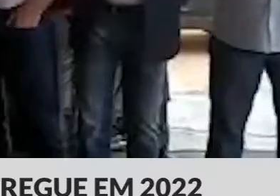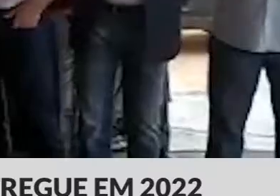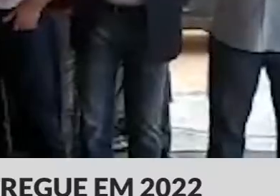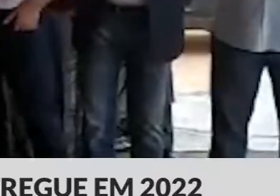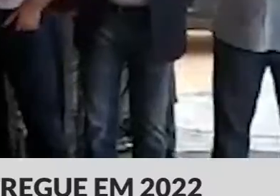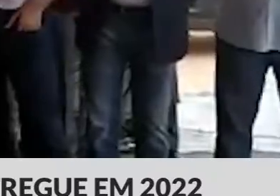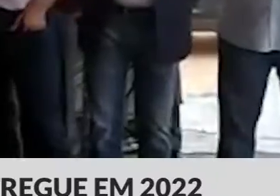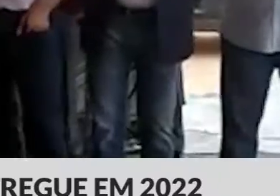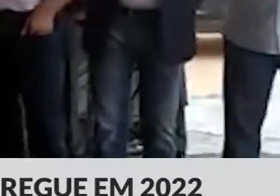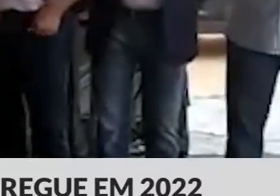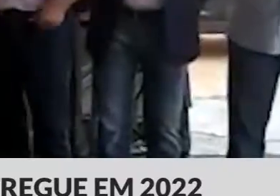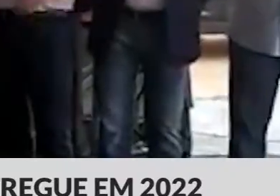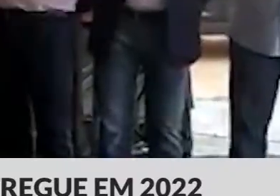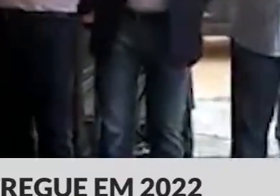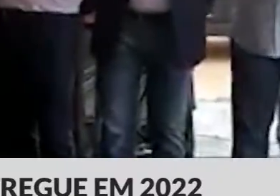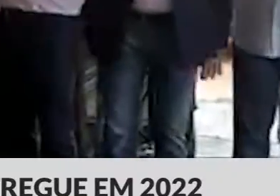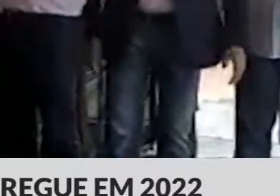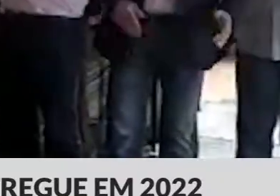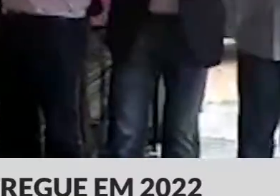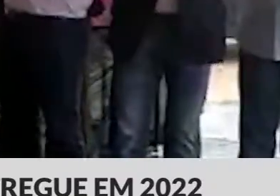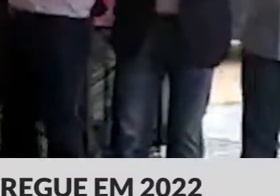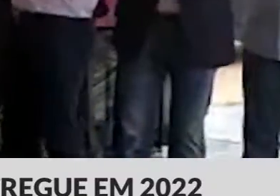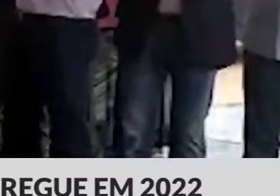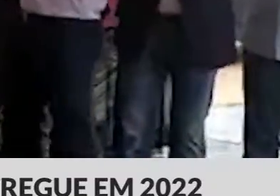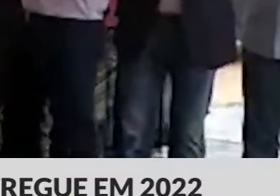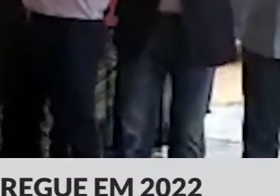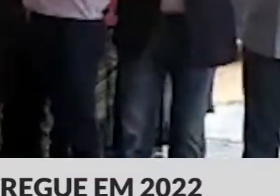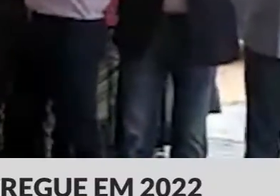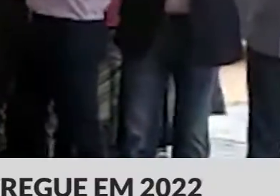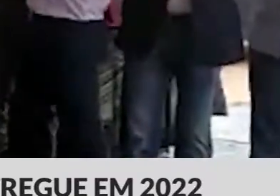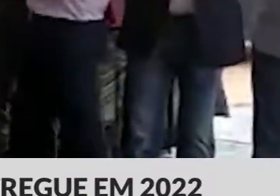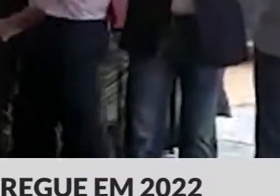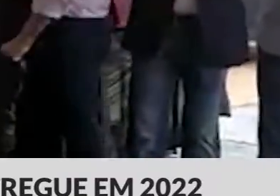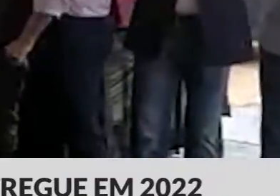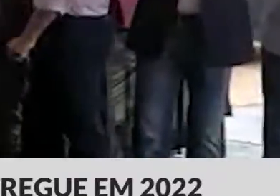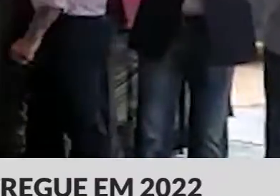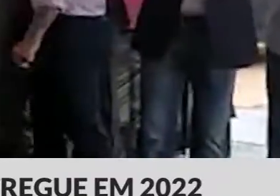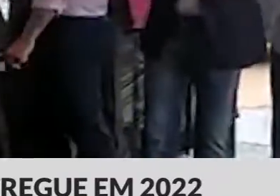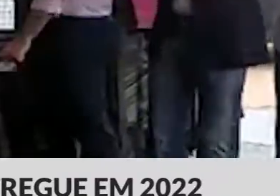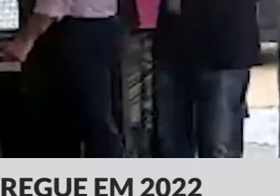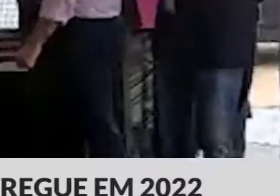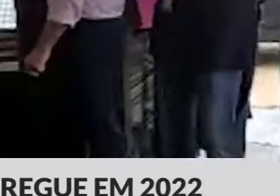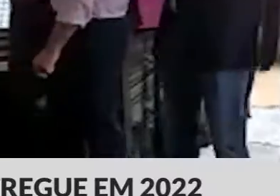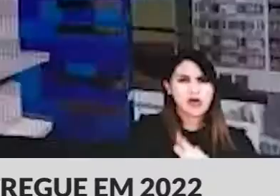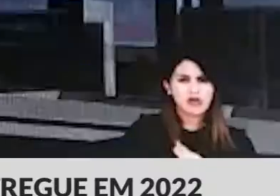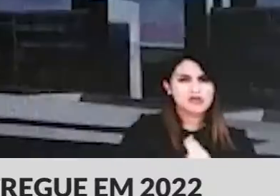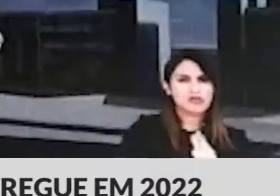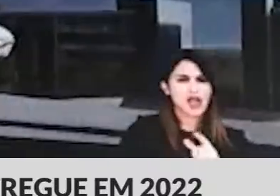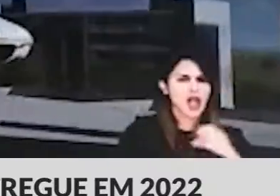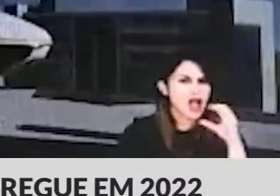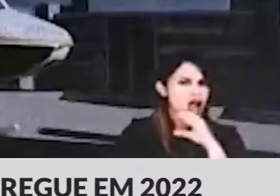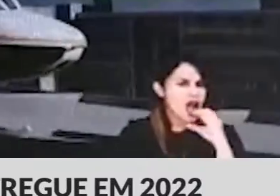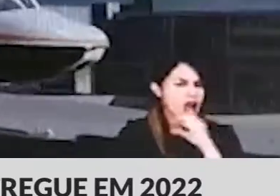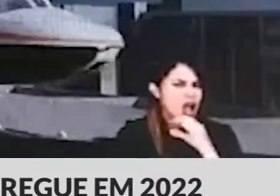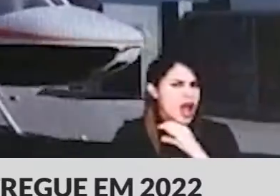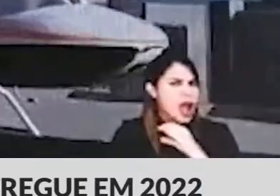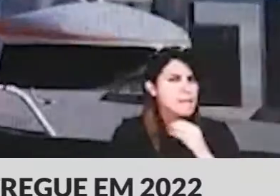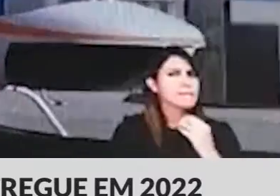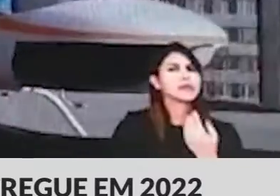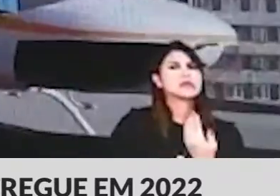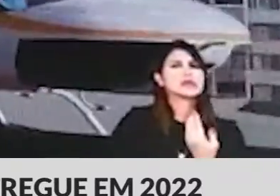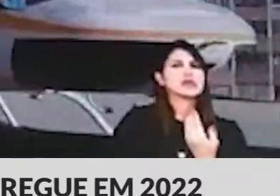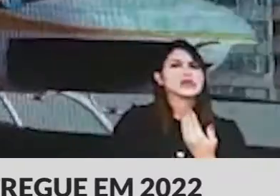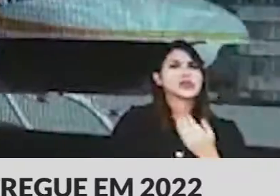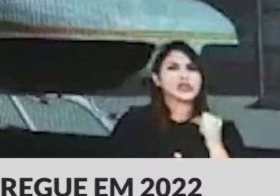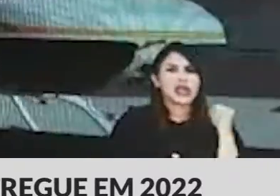de 30 anos. De fato, é uma grande expectativa, não é, que esse hospital saia do papel, não só do papel,